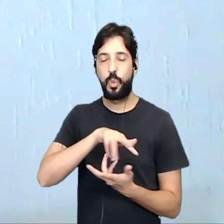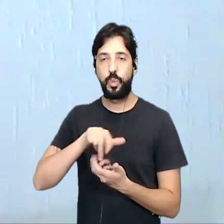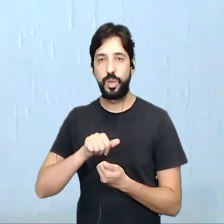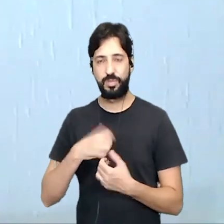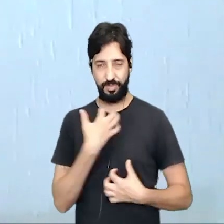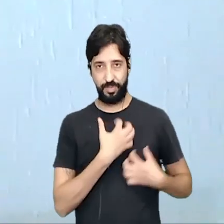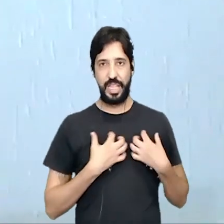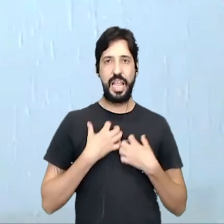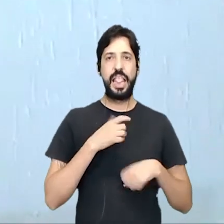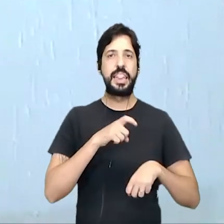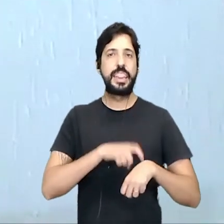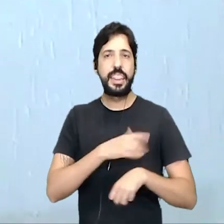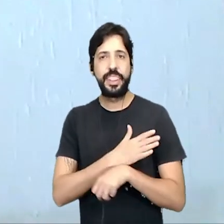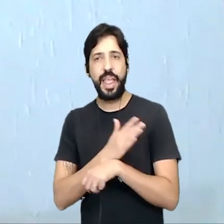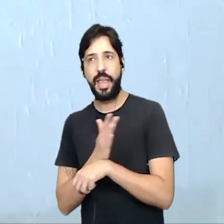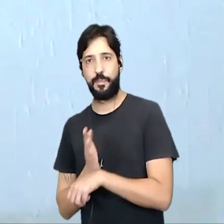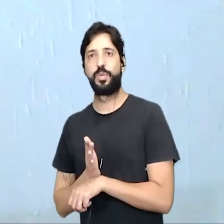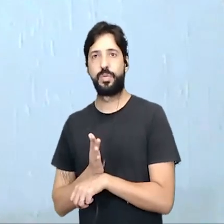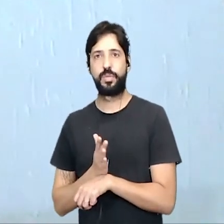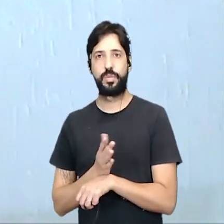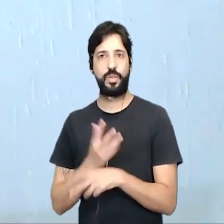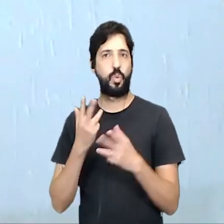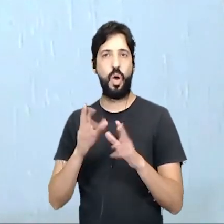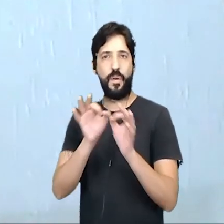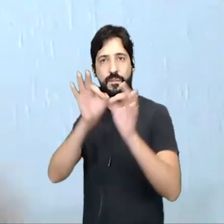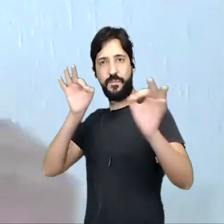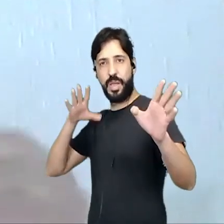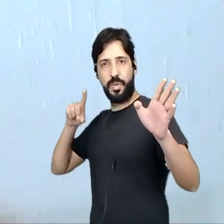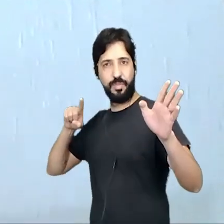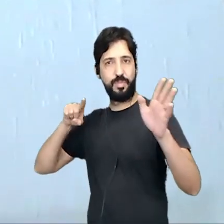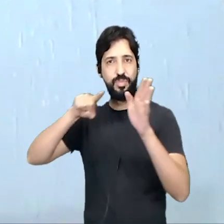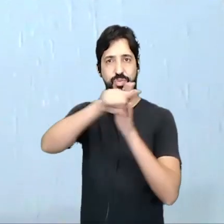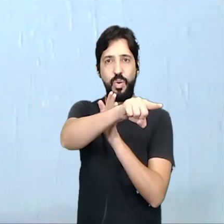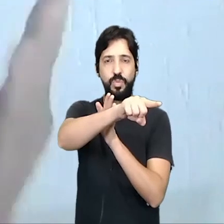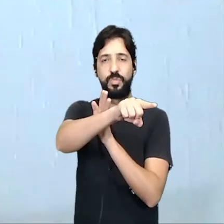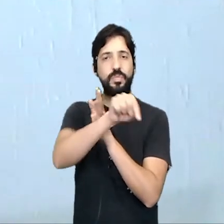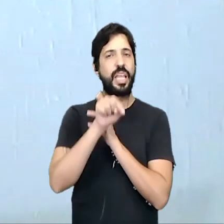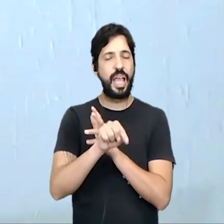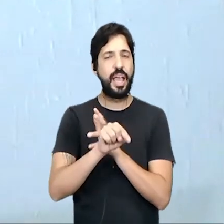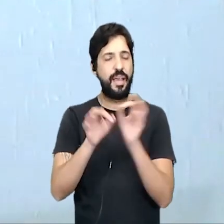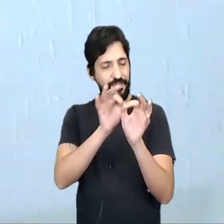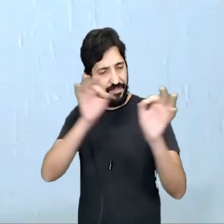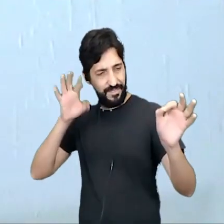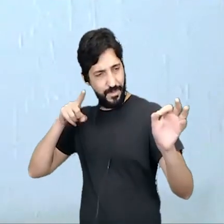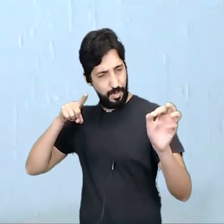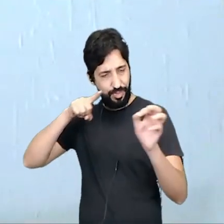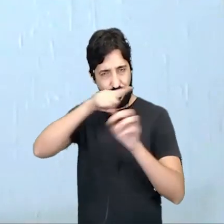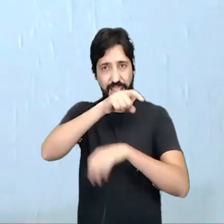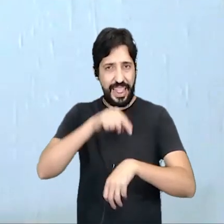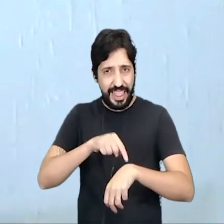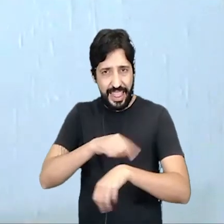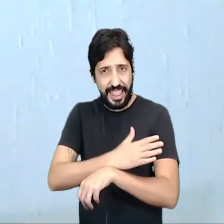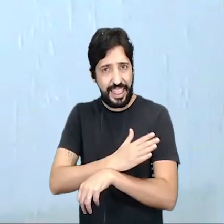no Silêncio do Mundo, que é essa angústia do tempo, um tempo prospectivo, uma flecha do tempo. Essa